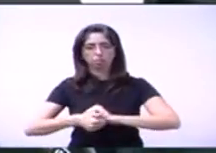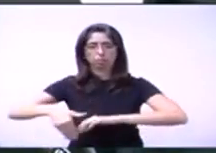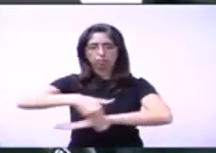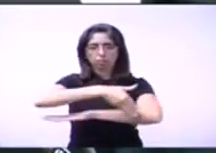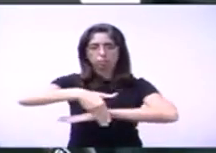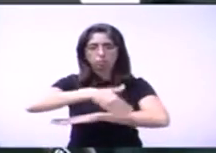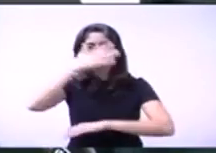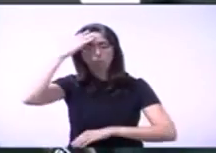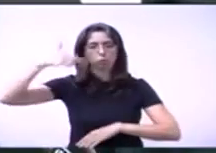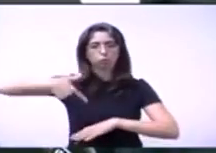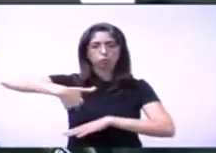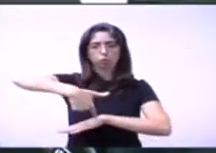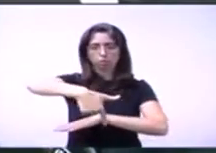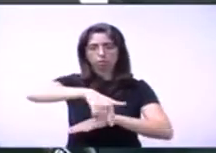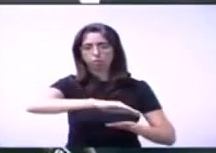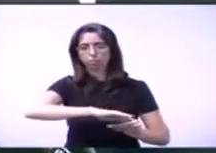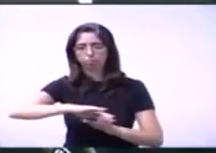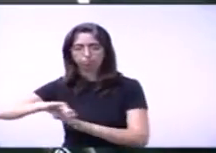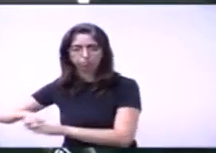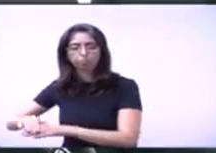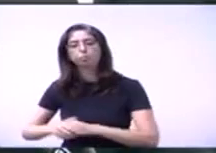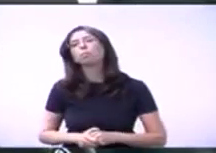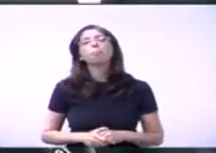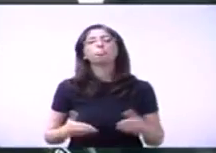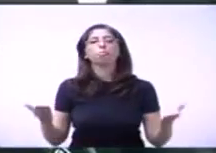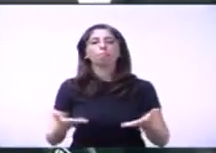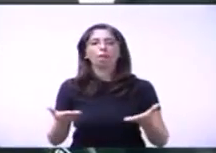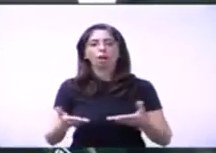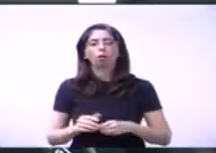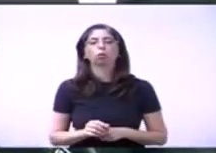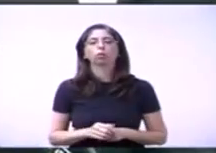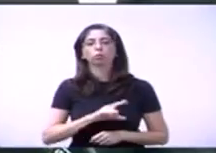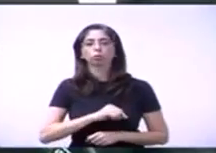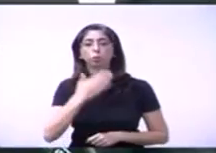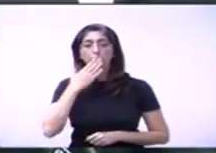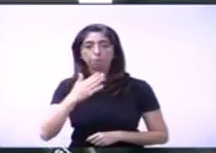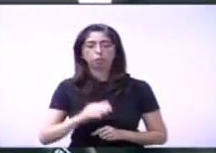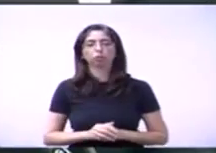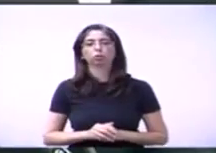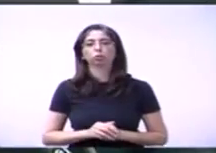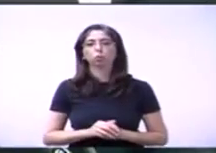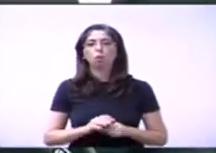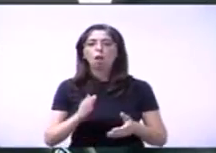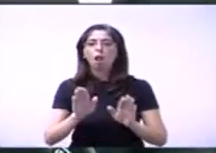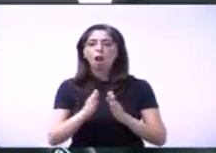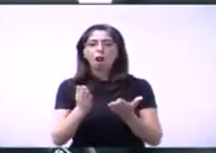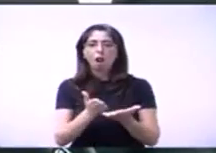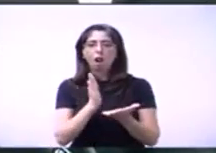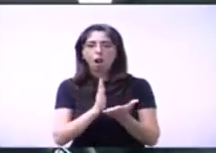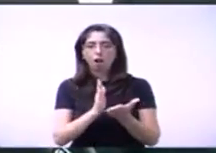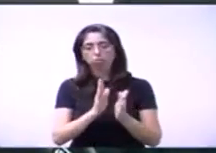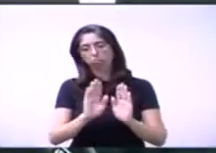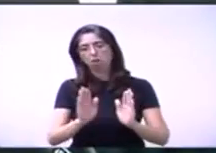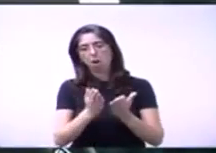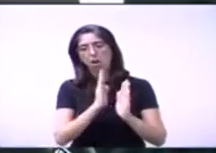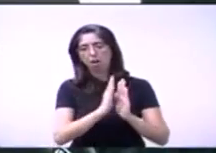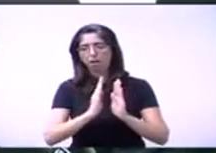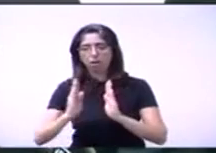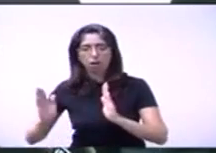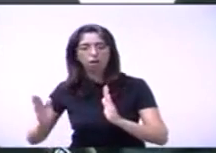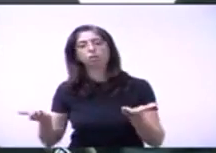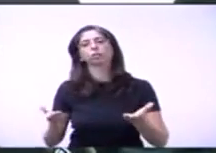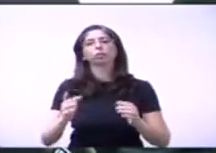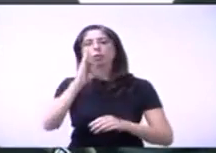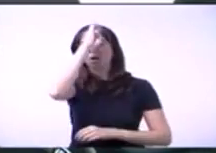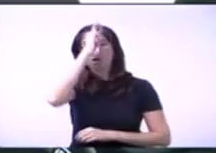93/15, a fim da implantação de bibliotecas digitais gratuitas. 120, do vereador